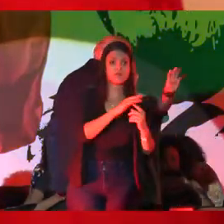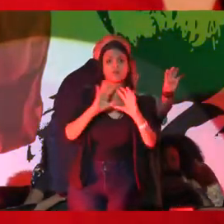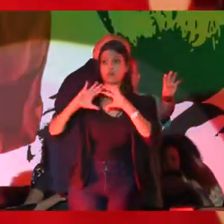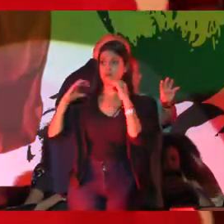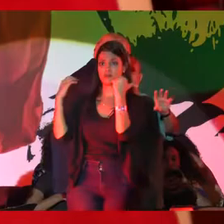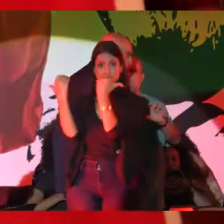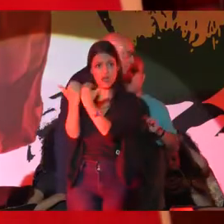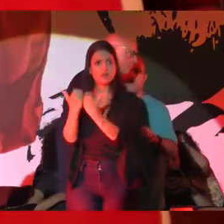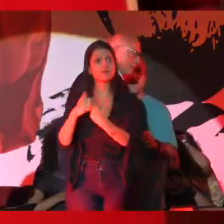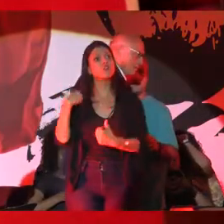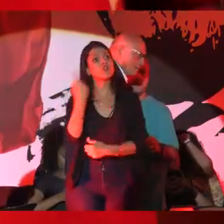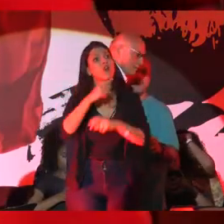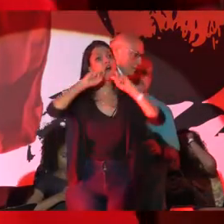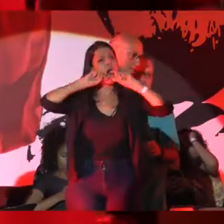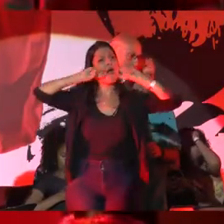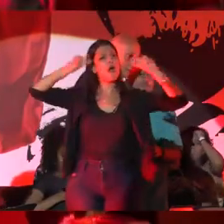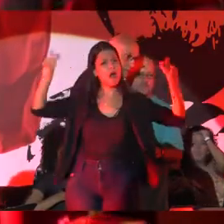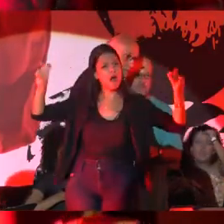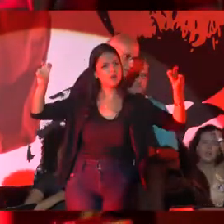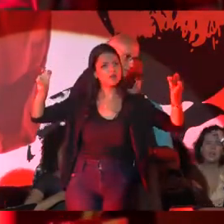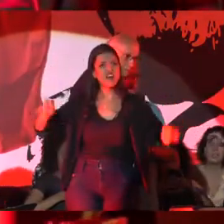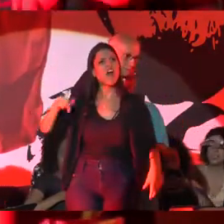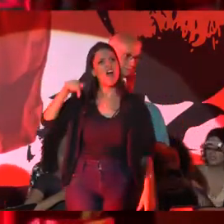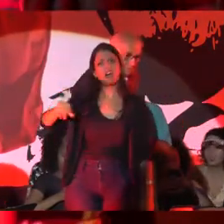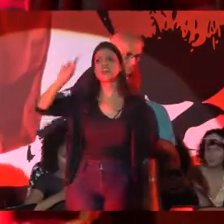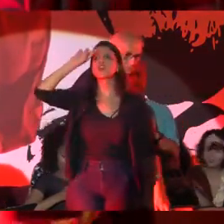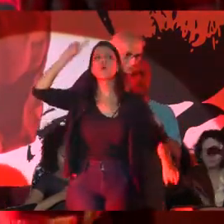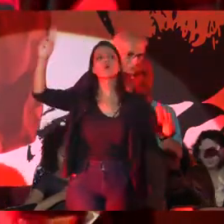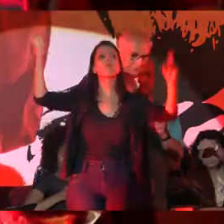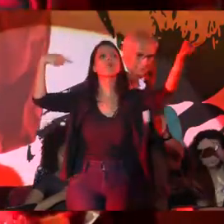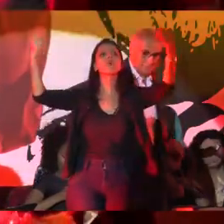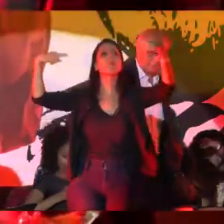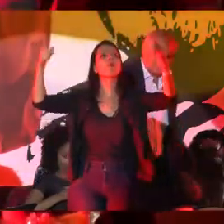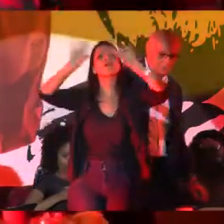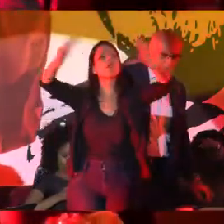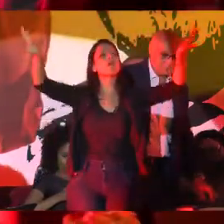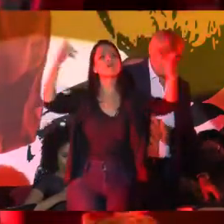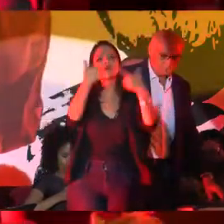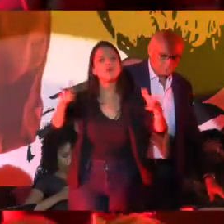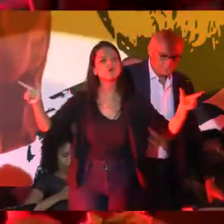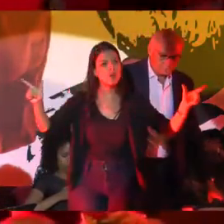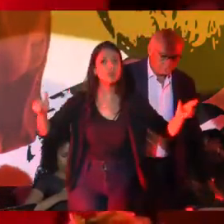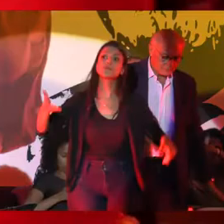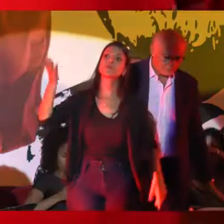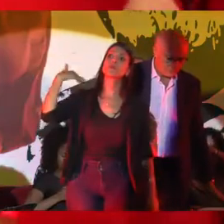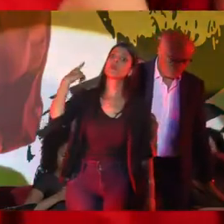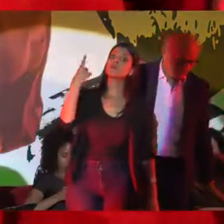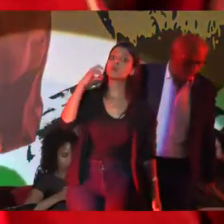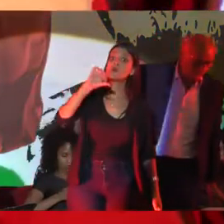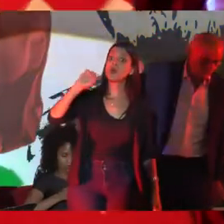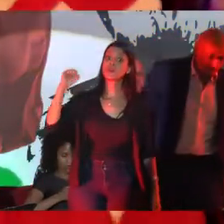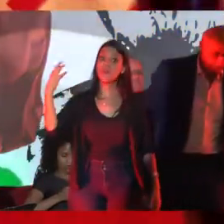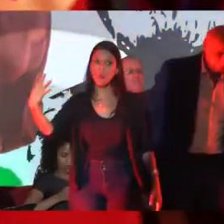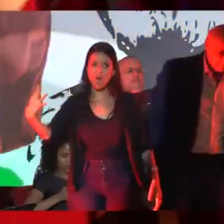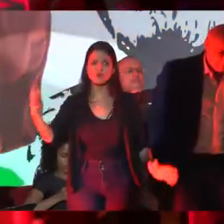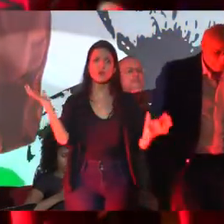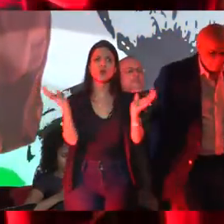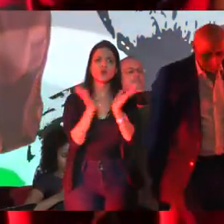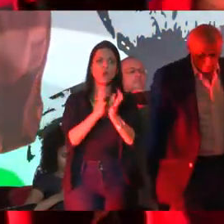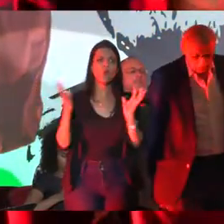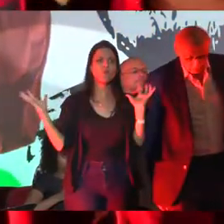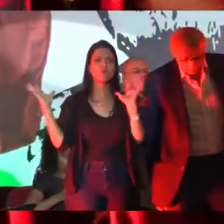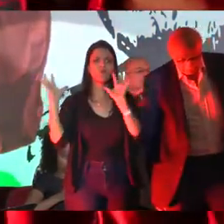estádios, que este país não tem mais donos. Em 84, viramos multidão, inundamos